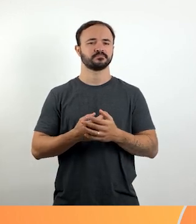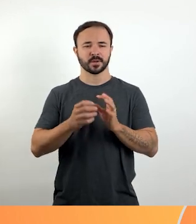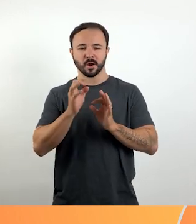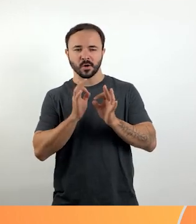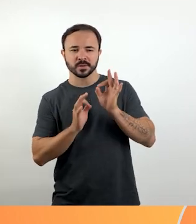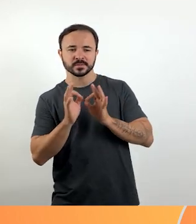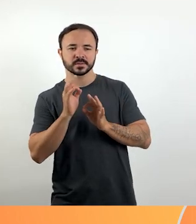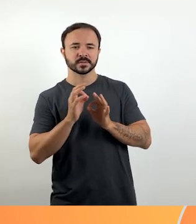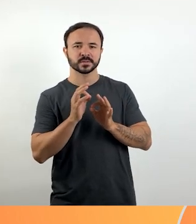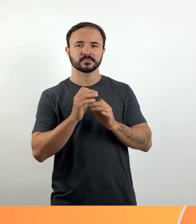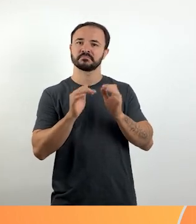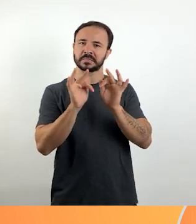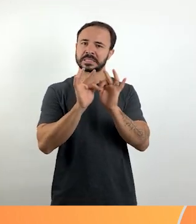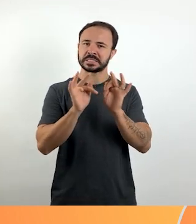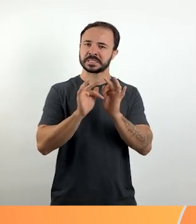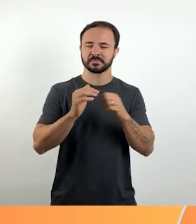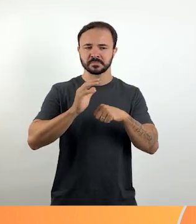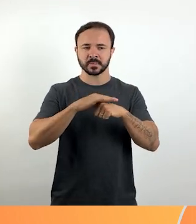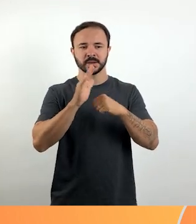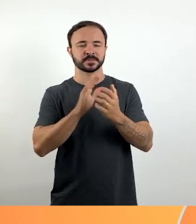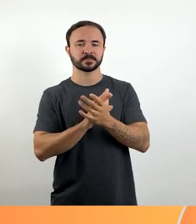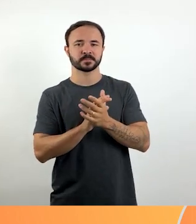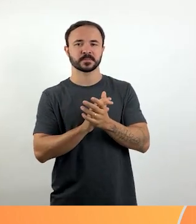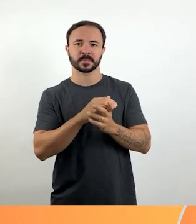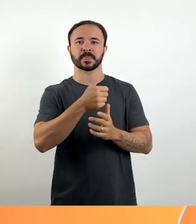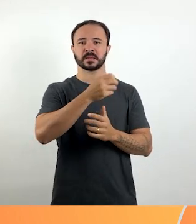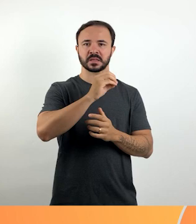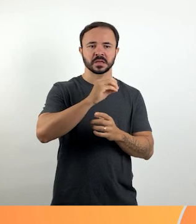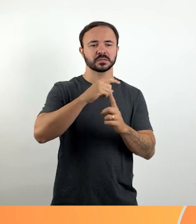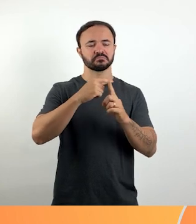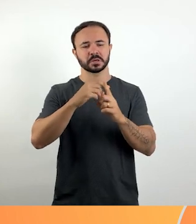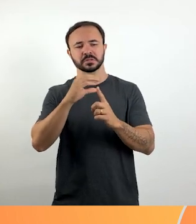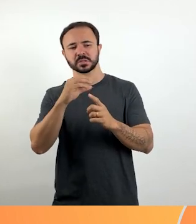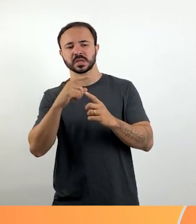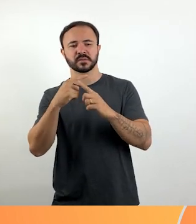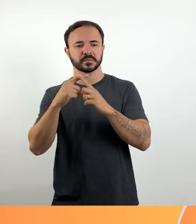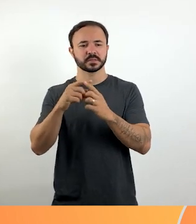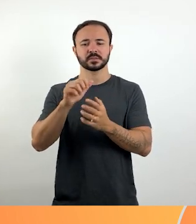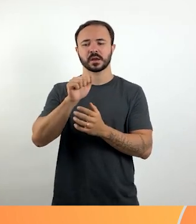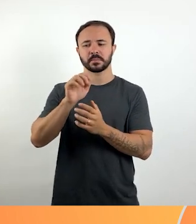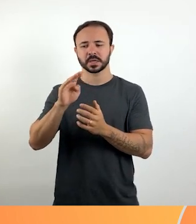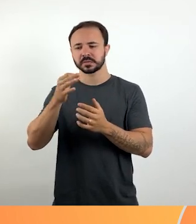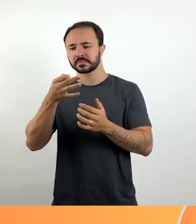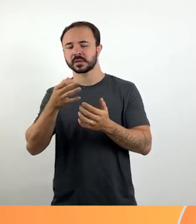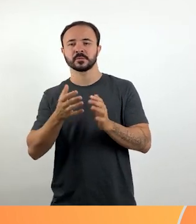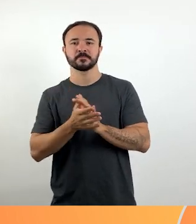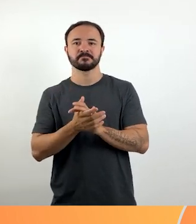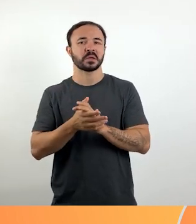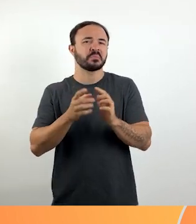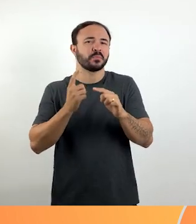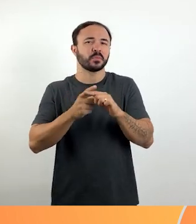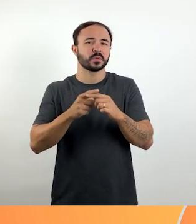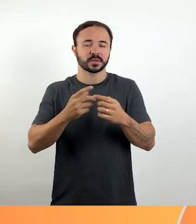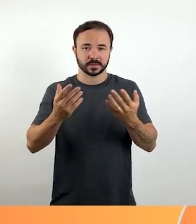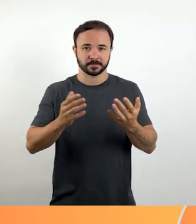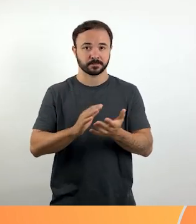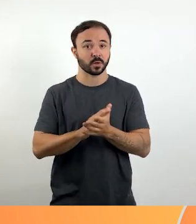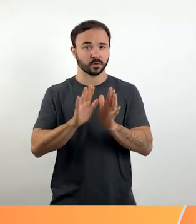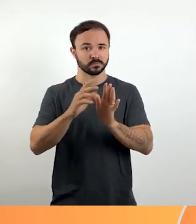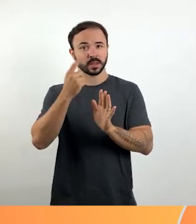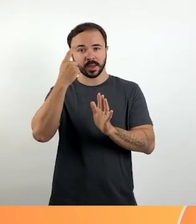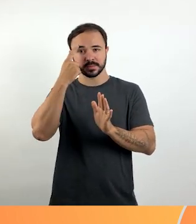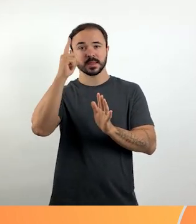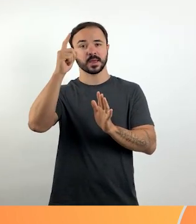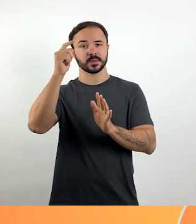gente fez uma simplificação que ficou aqui 10 mais C vezes AB. Por que que eu fiz isso? Olha só, a ideia é